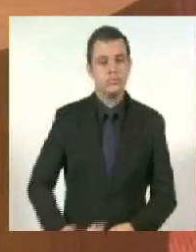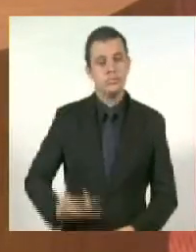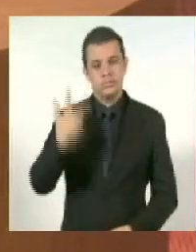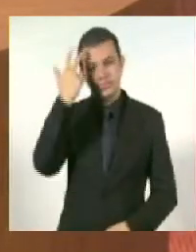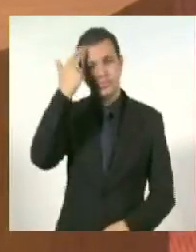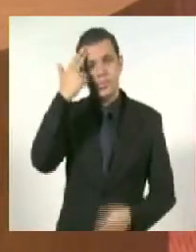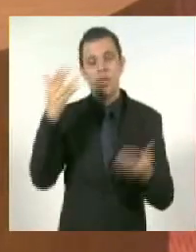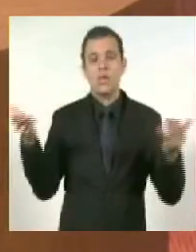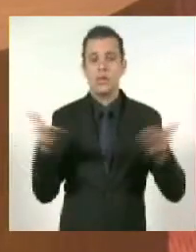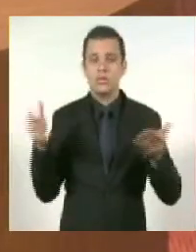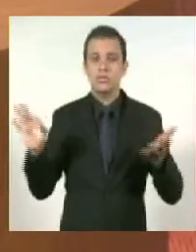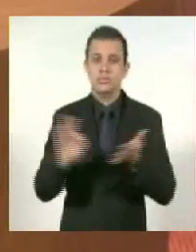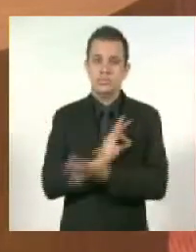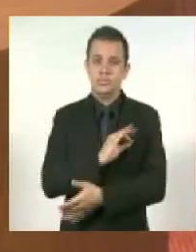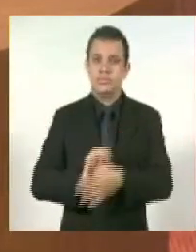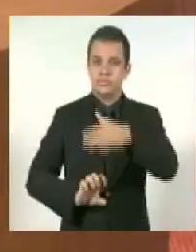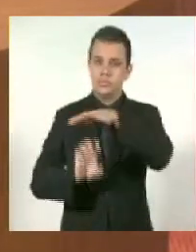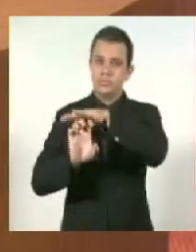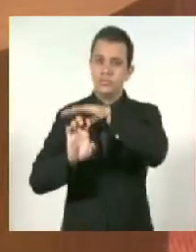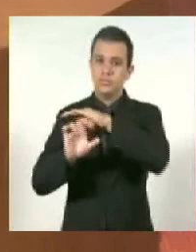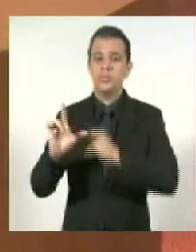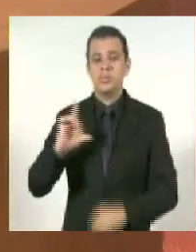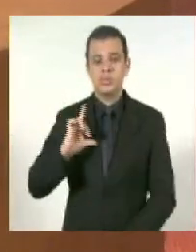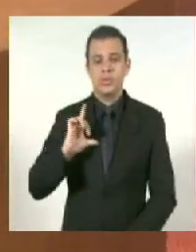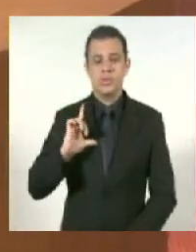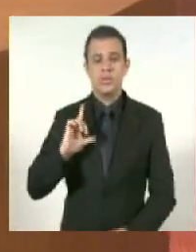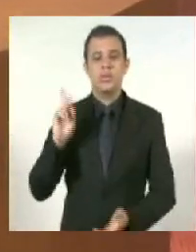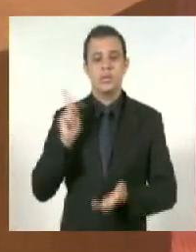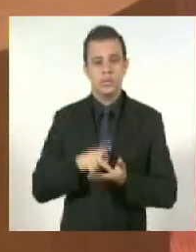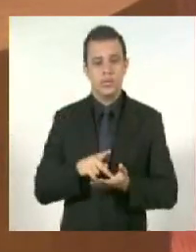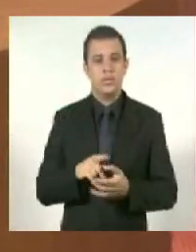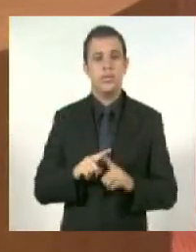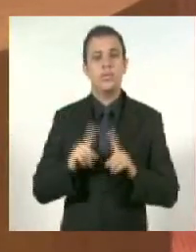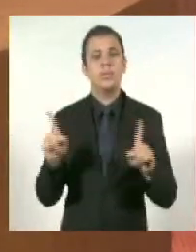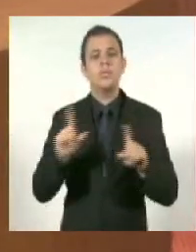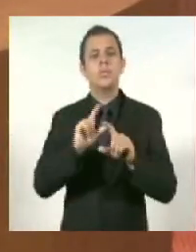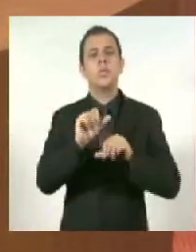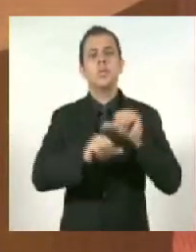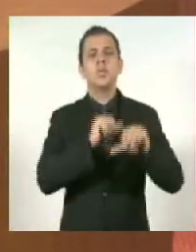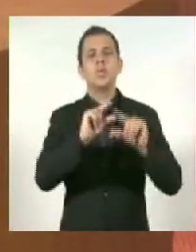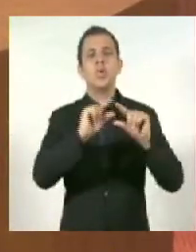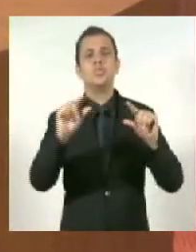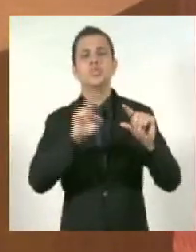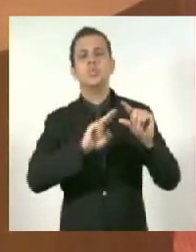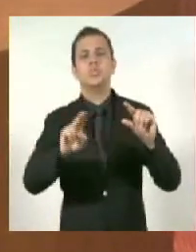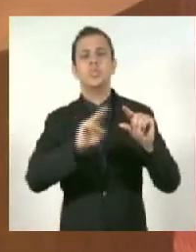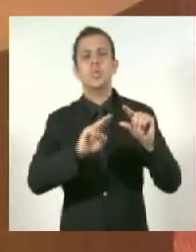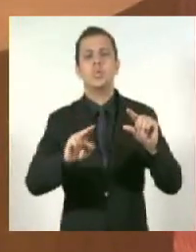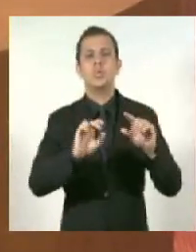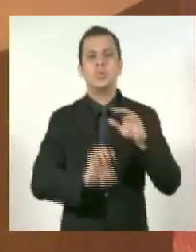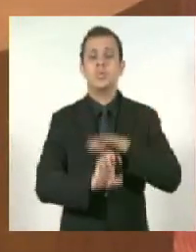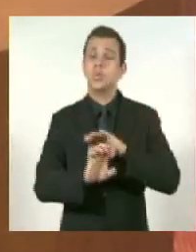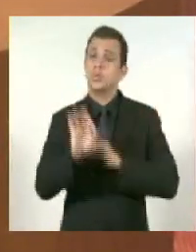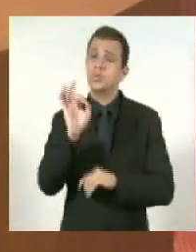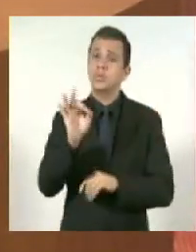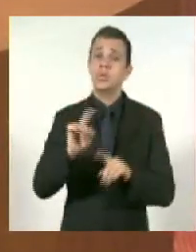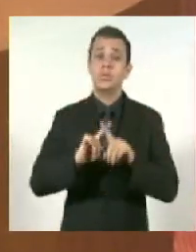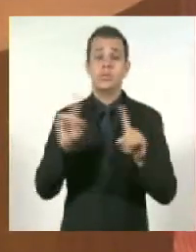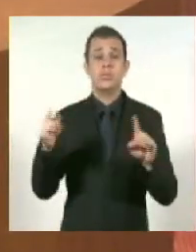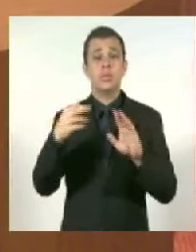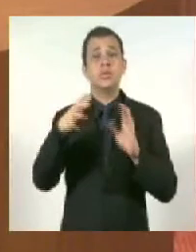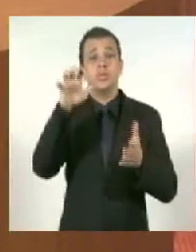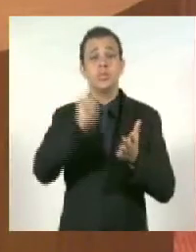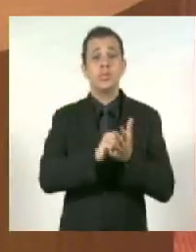de fato, porque houve alteração no contrato social, normal, a legislação permite, está registrado na junta comercial.